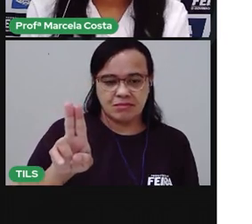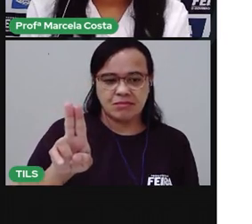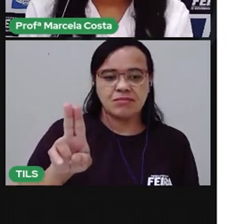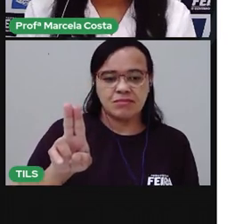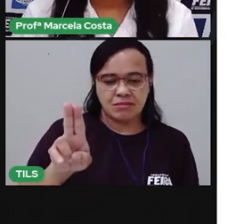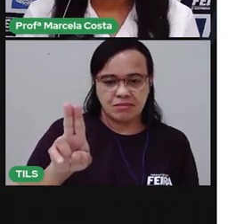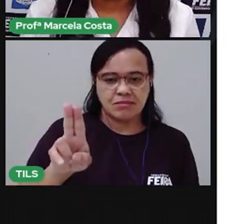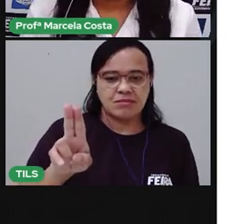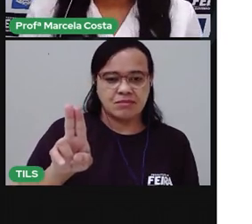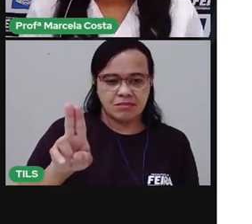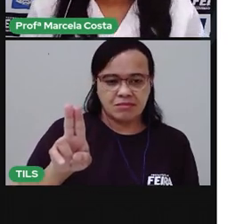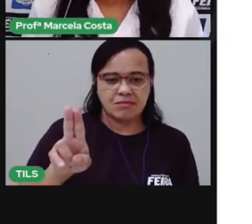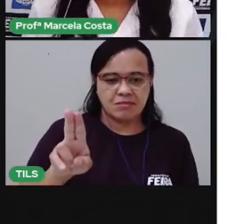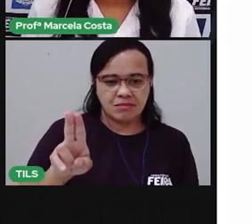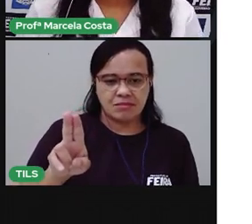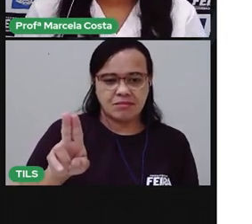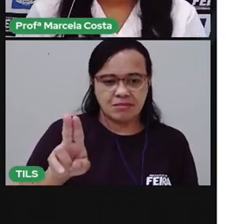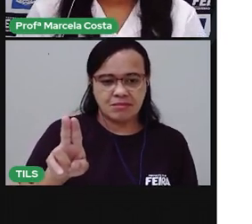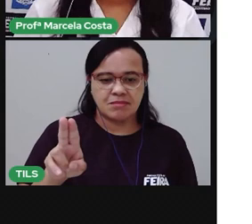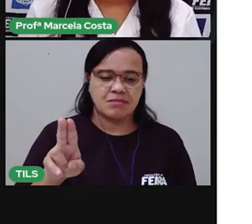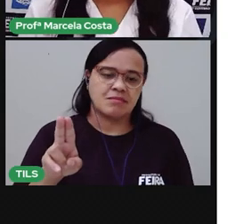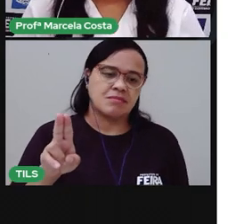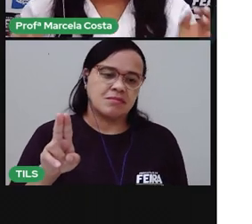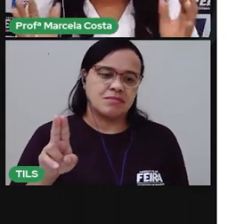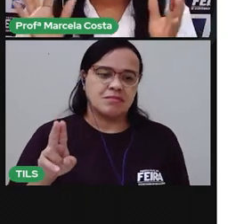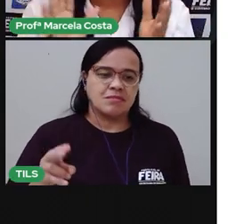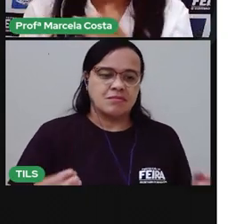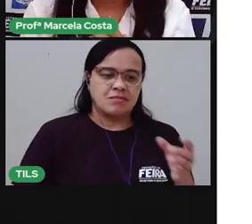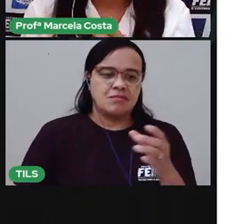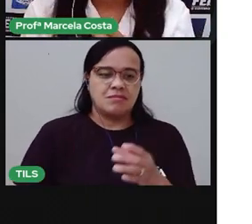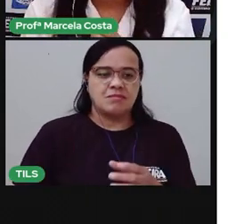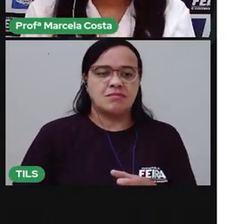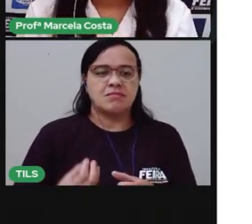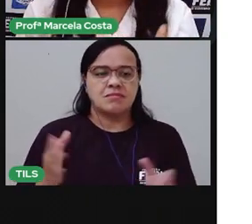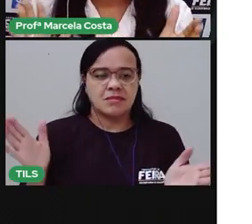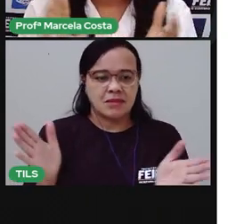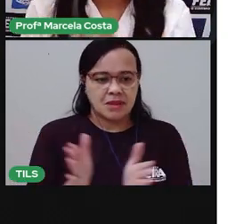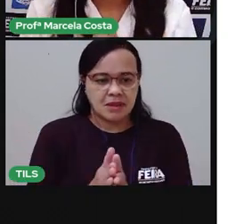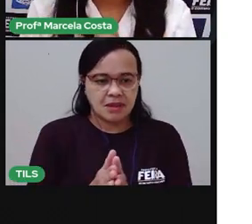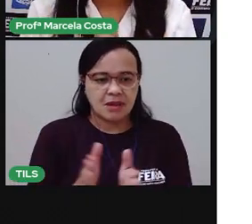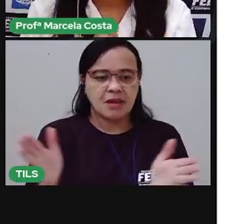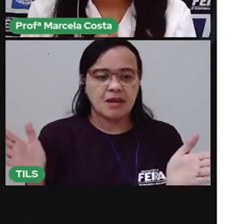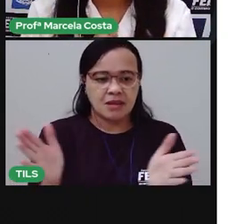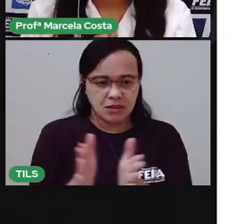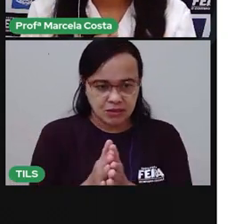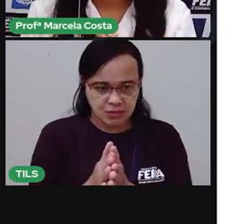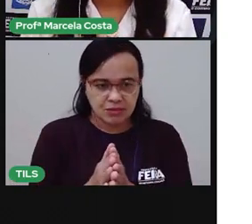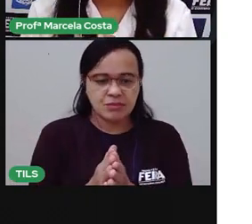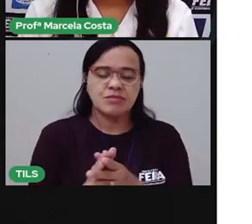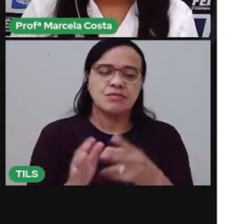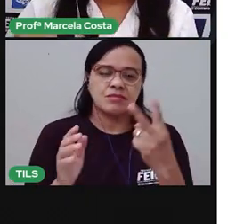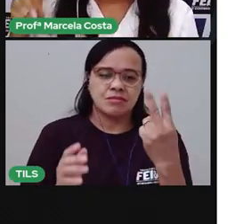jogo tem quantas sílabas tá Ju